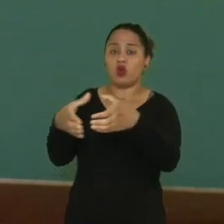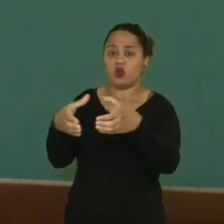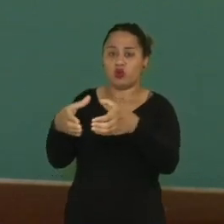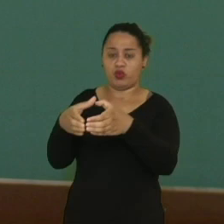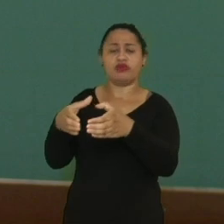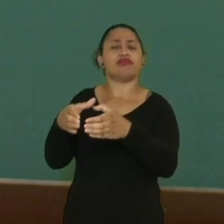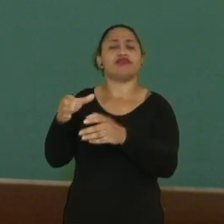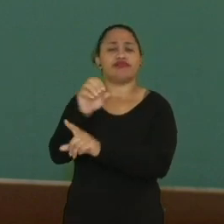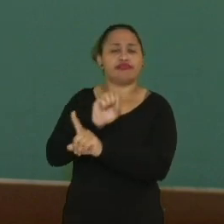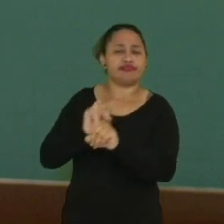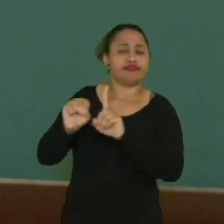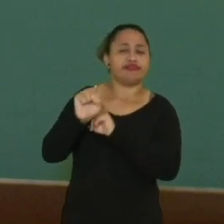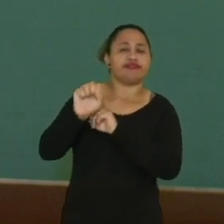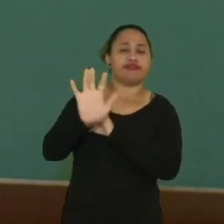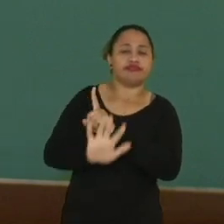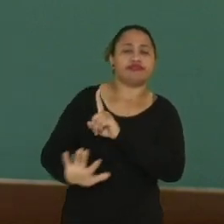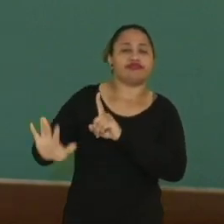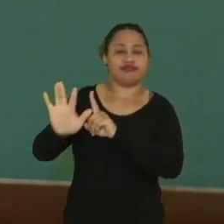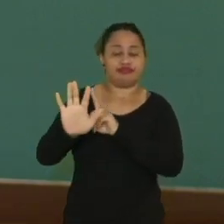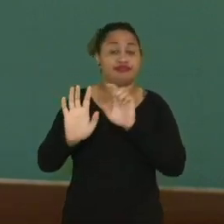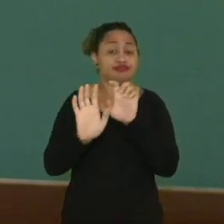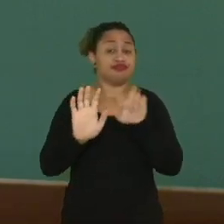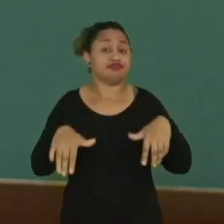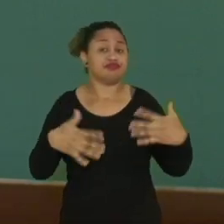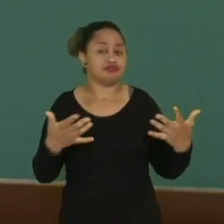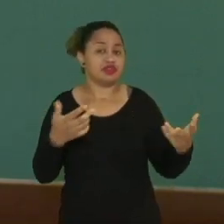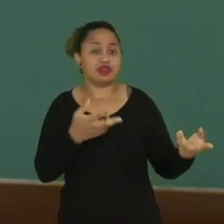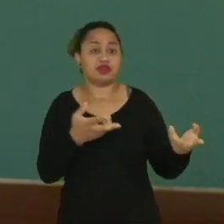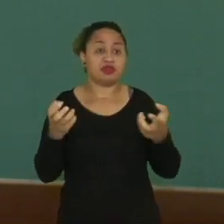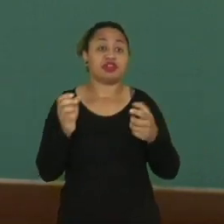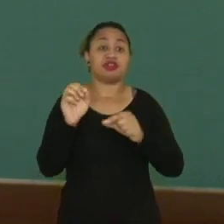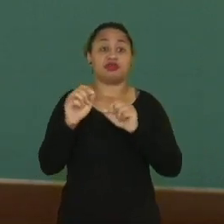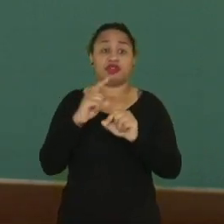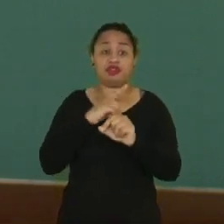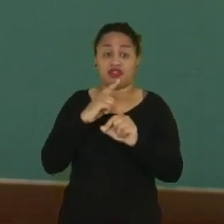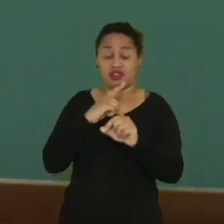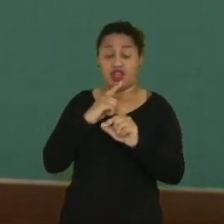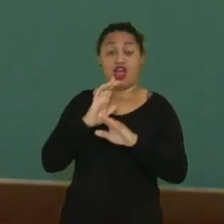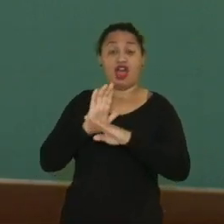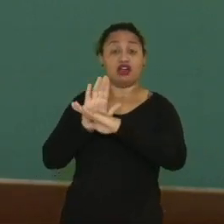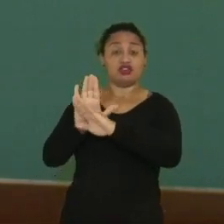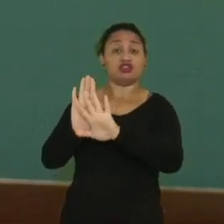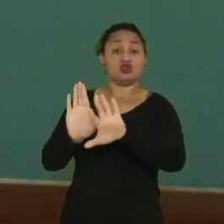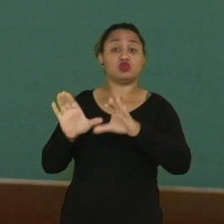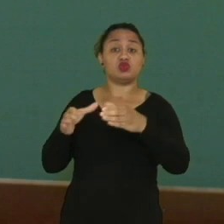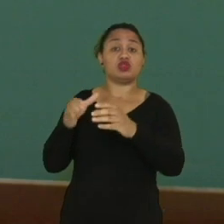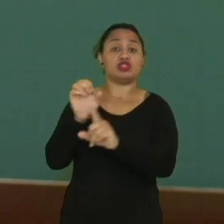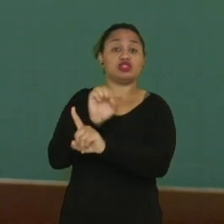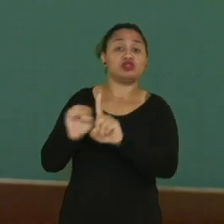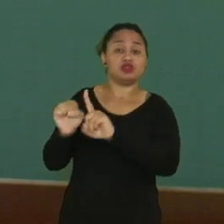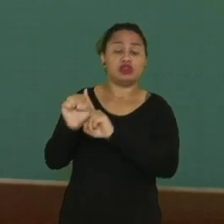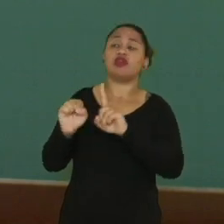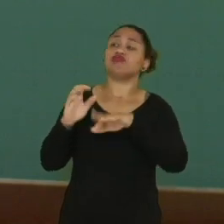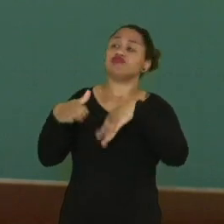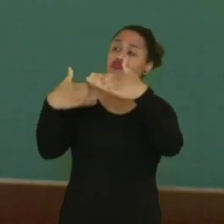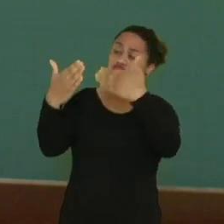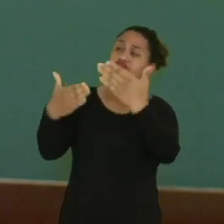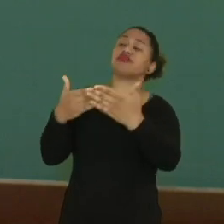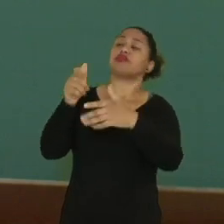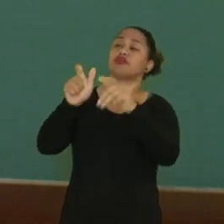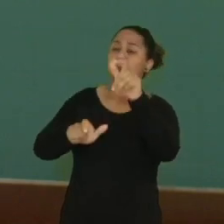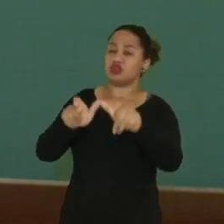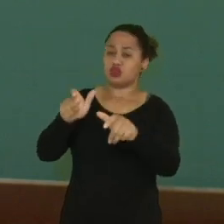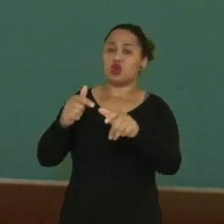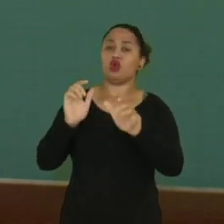sim coletivo. E com isso, olha o que eu coloquei. Vai contribuindo para uma sociedade formada por